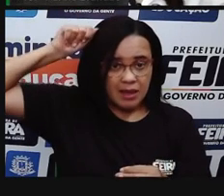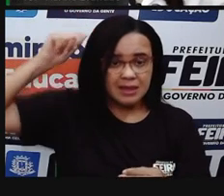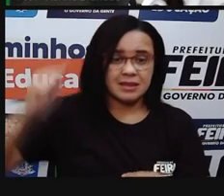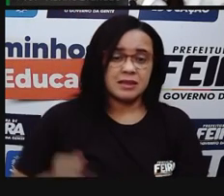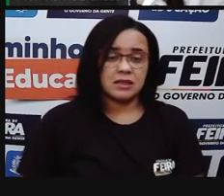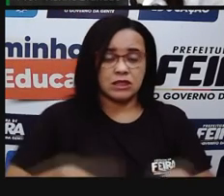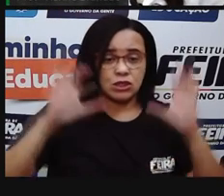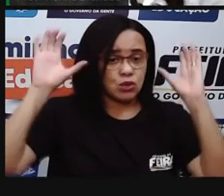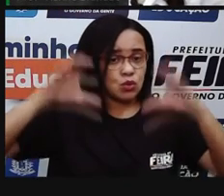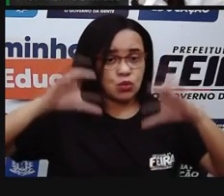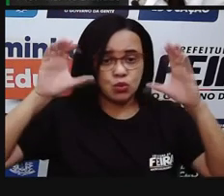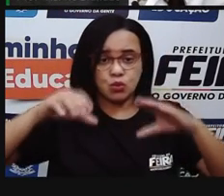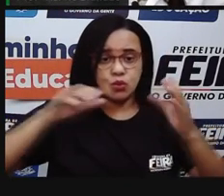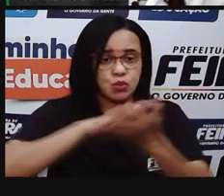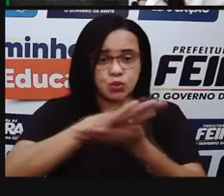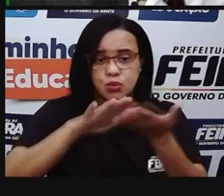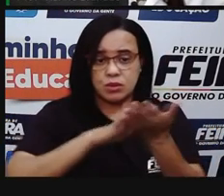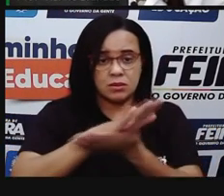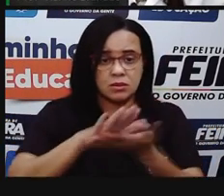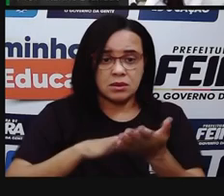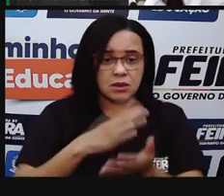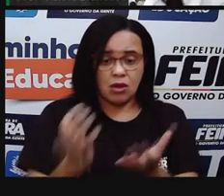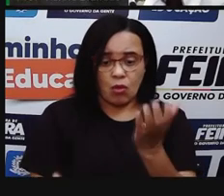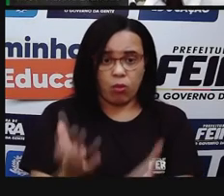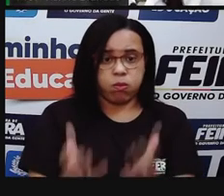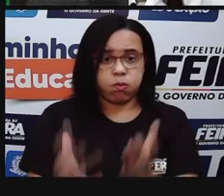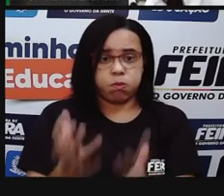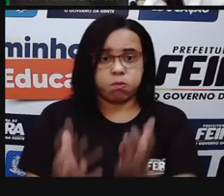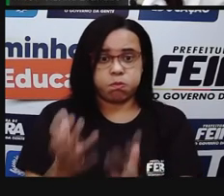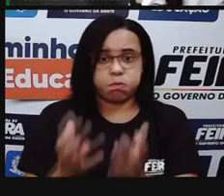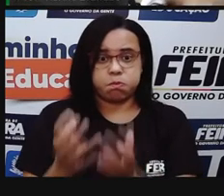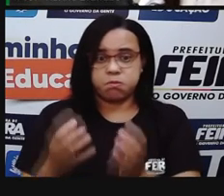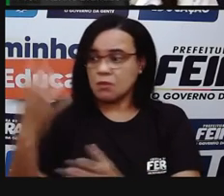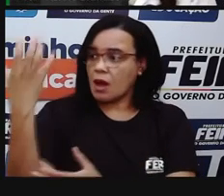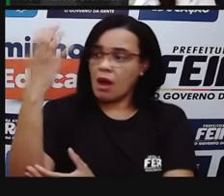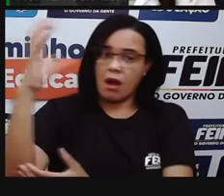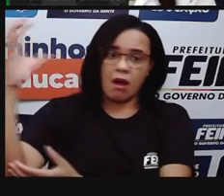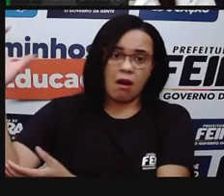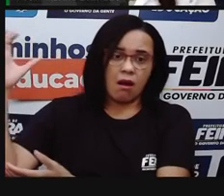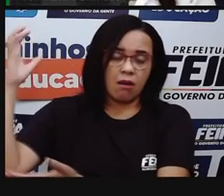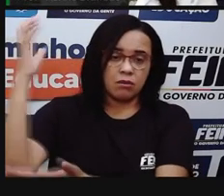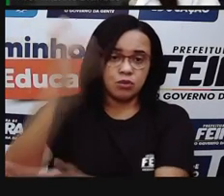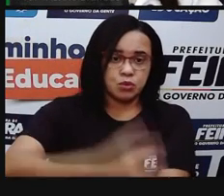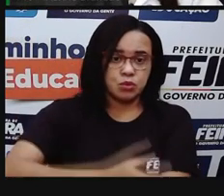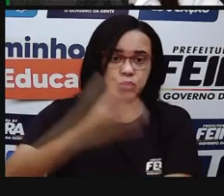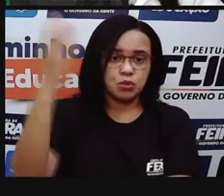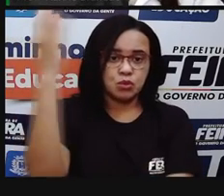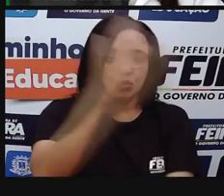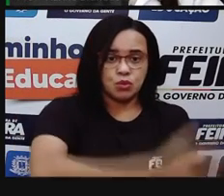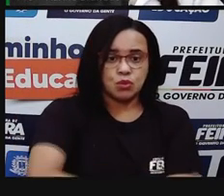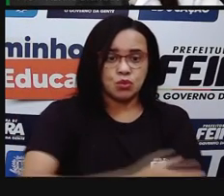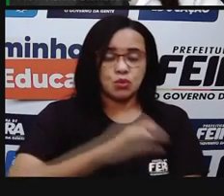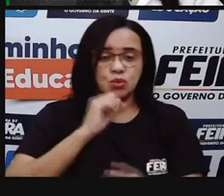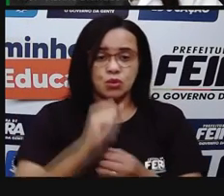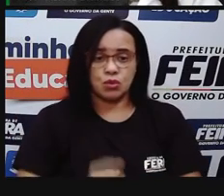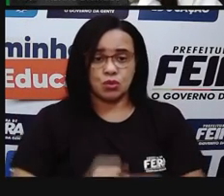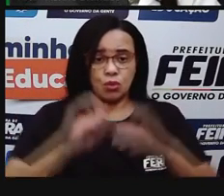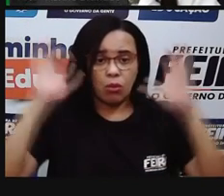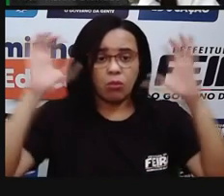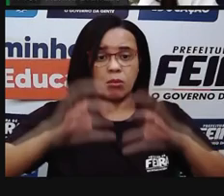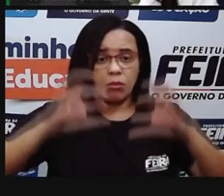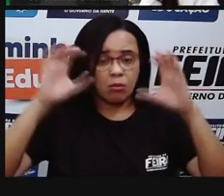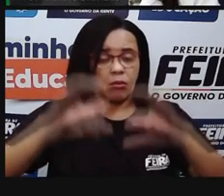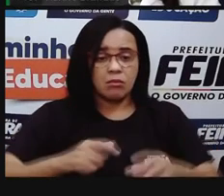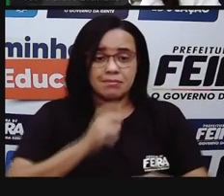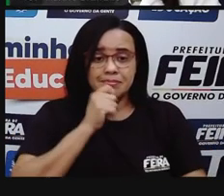ambiente, isso vai impactar em menos chuva? Se impacta em menos chuva, eu aqui no Sudeste vou, lá no Sudeste eu